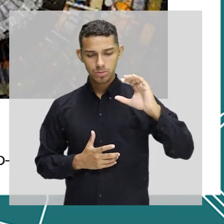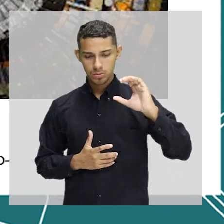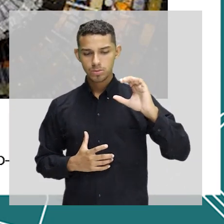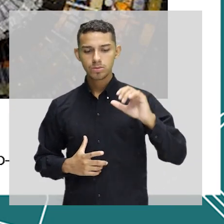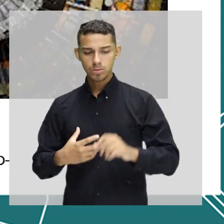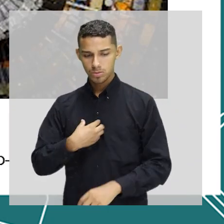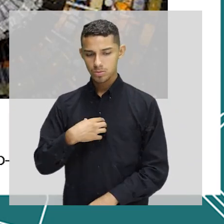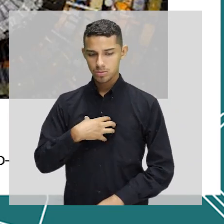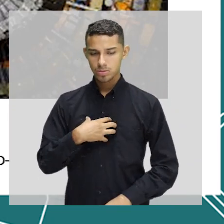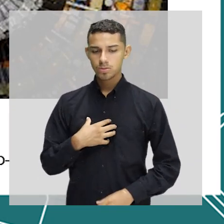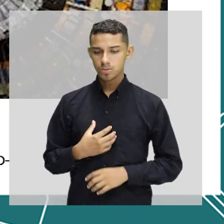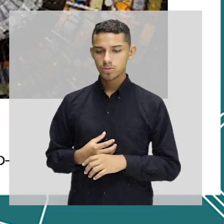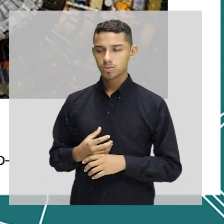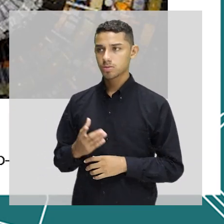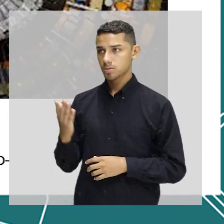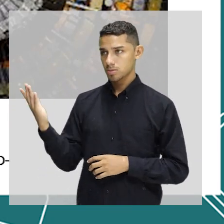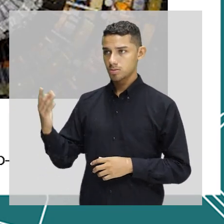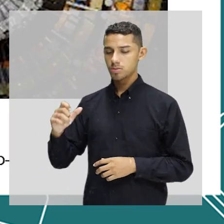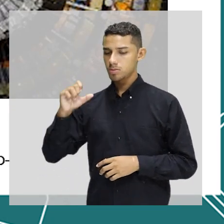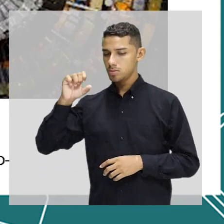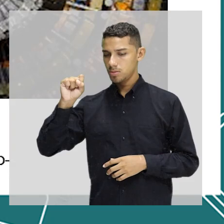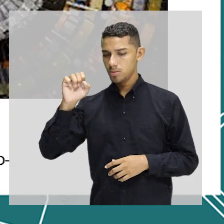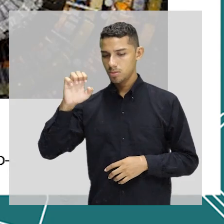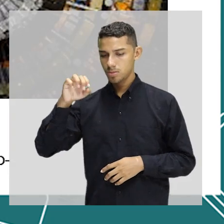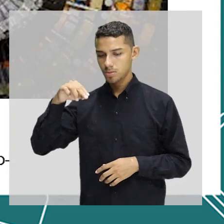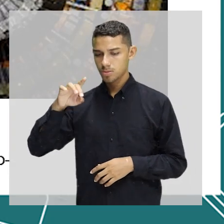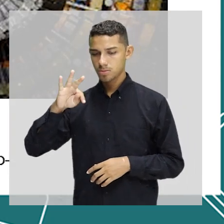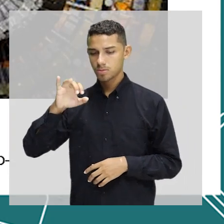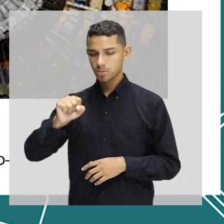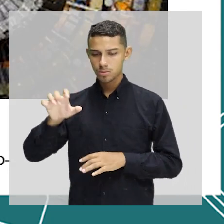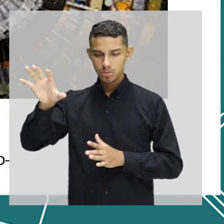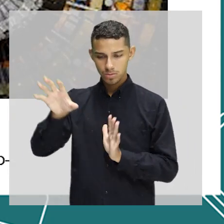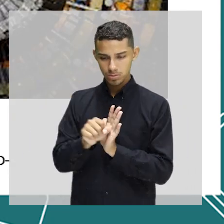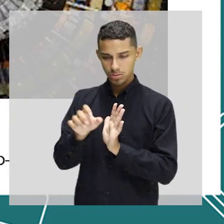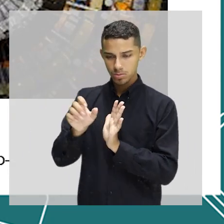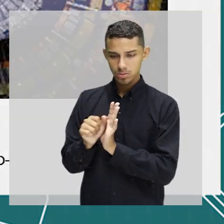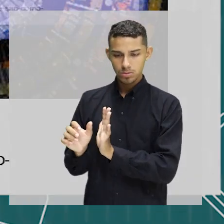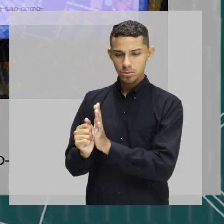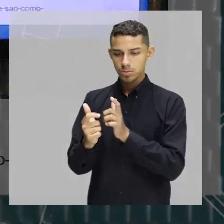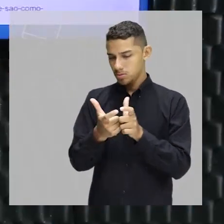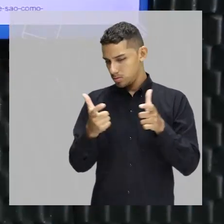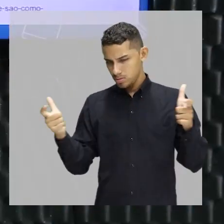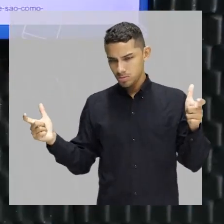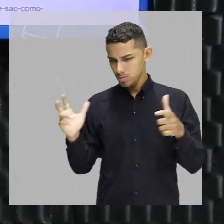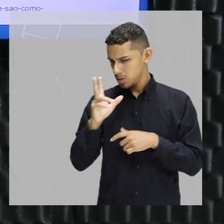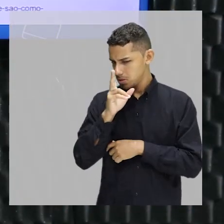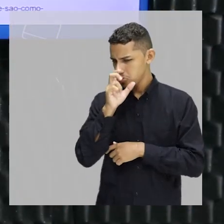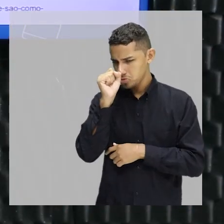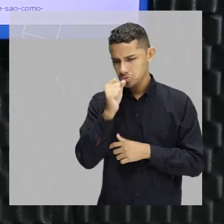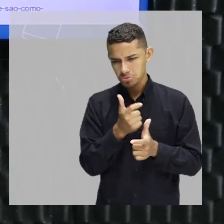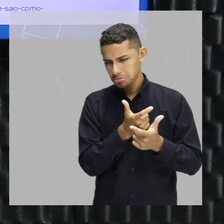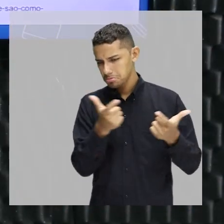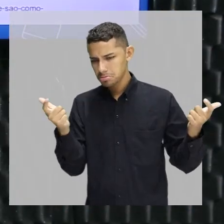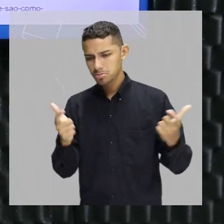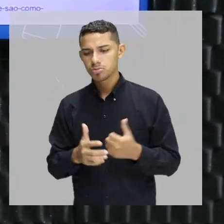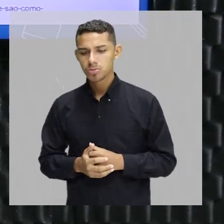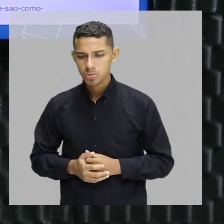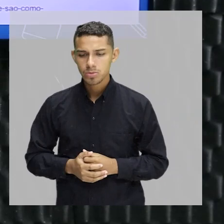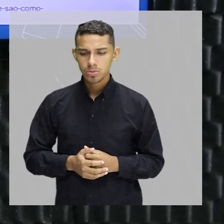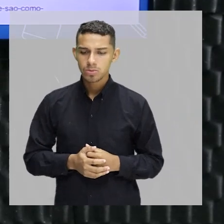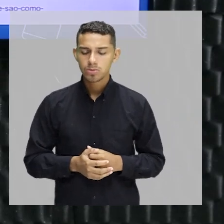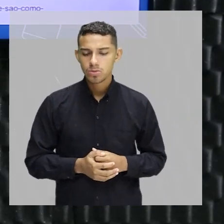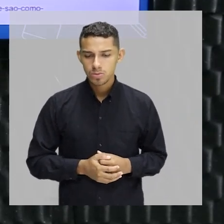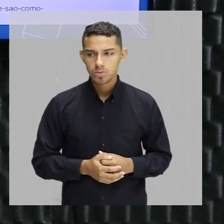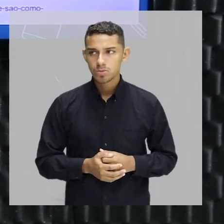nossos sensores, esses sensores aqui que vão coletar os dados, certo? Eles são enormes, né? Então esse tubo